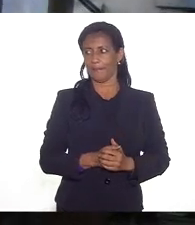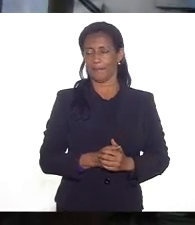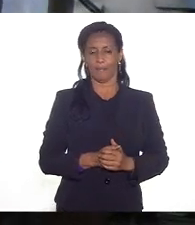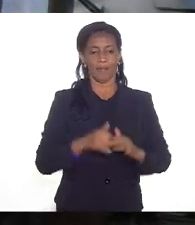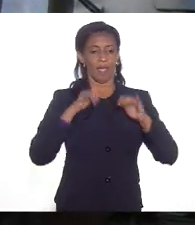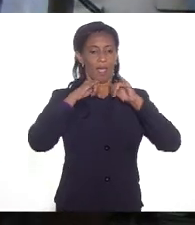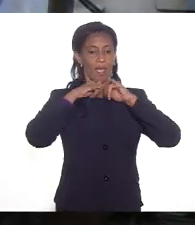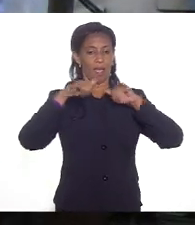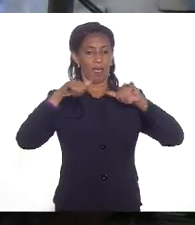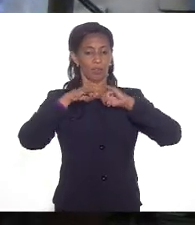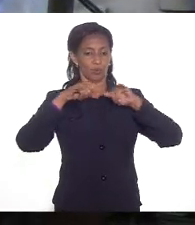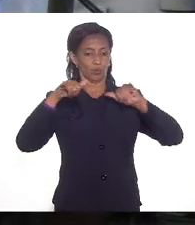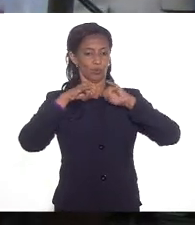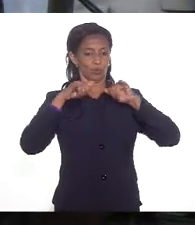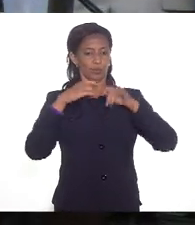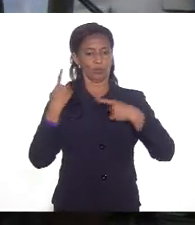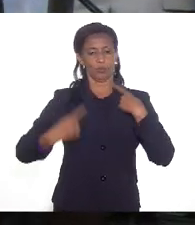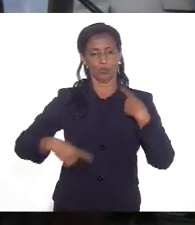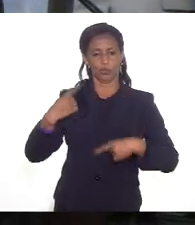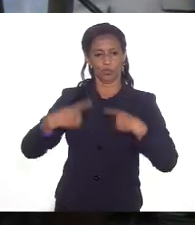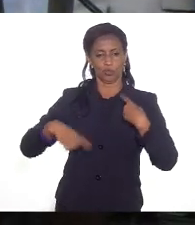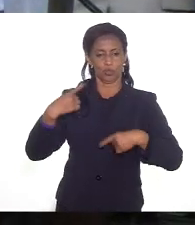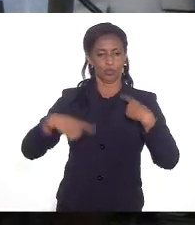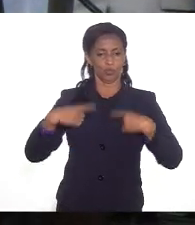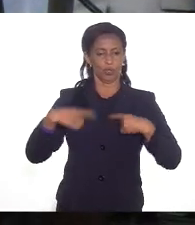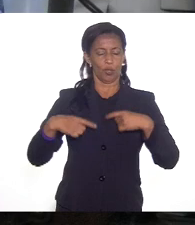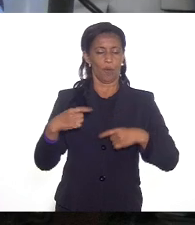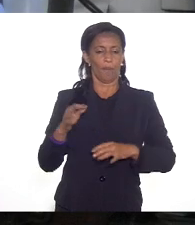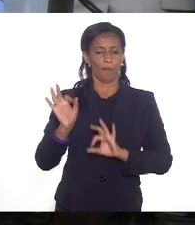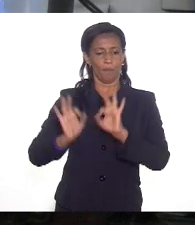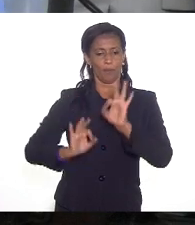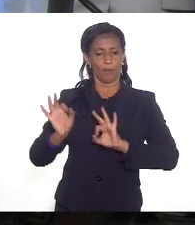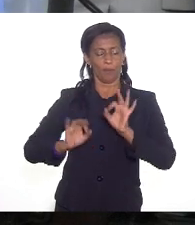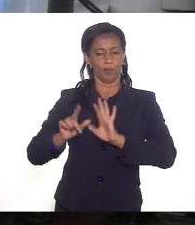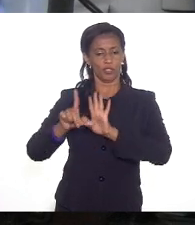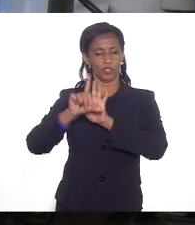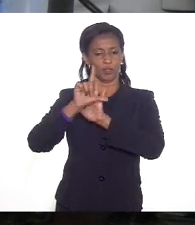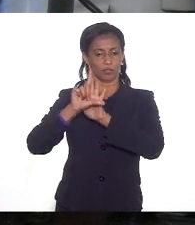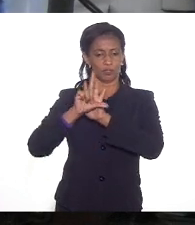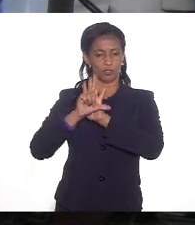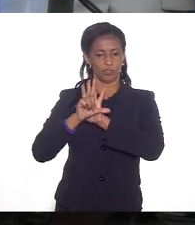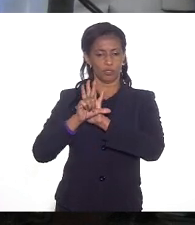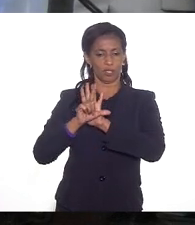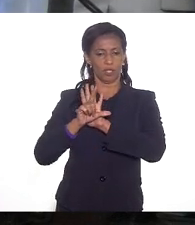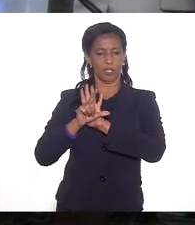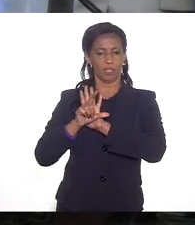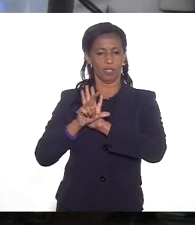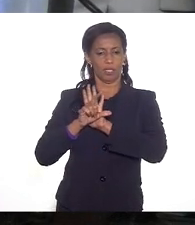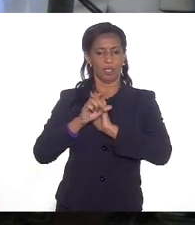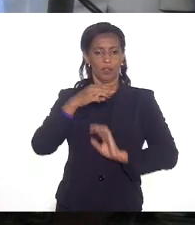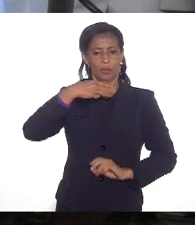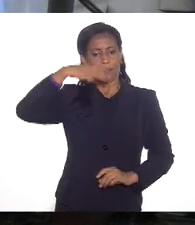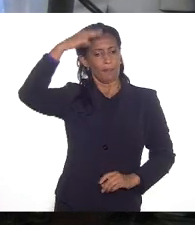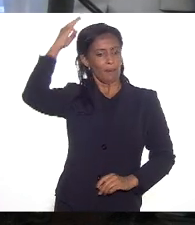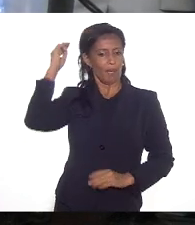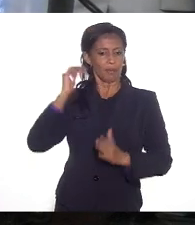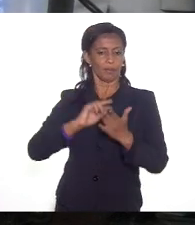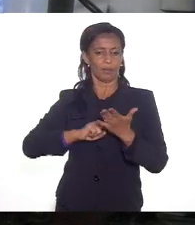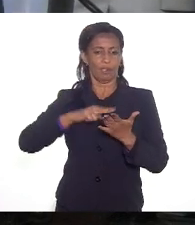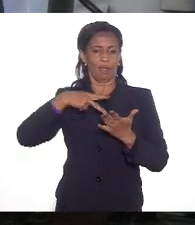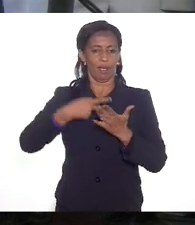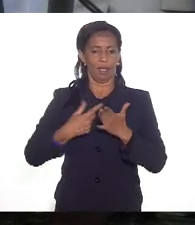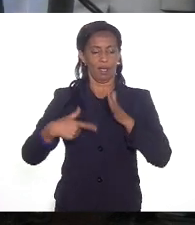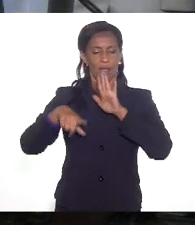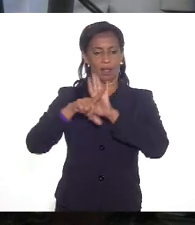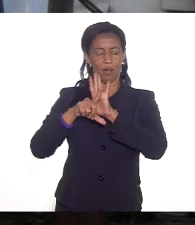o anúncio em discussão redação do vencido qual é o direito 1664 a de 12 de autoria do deputado Márcio Pacheco que altera